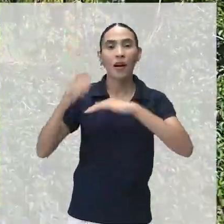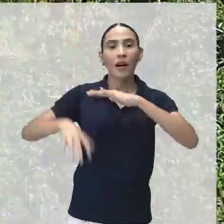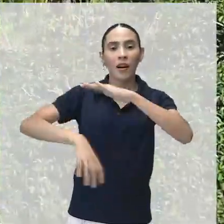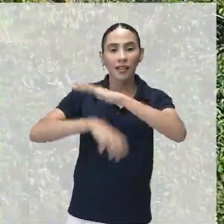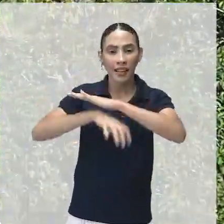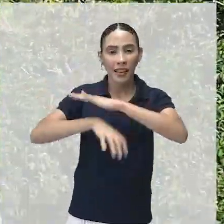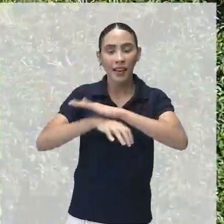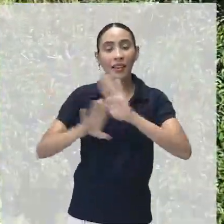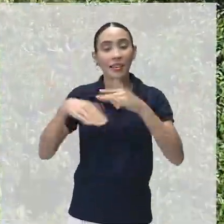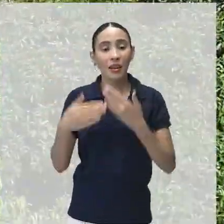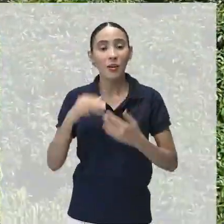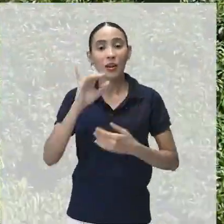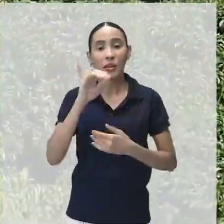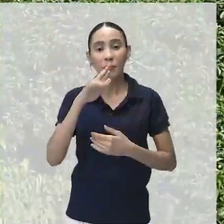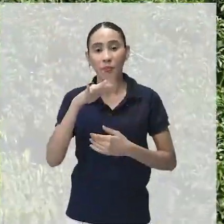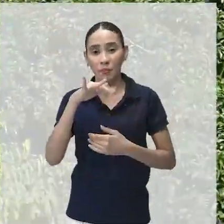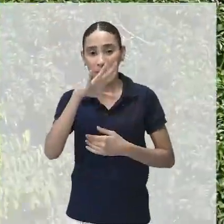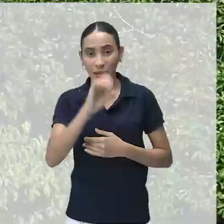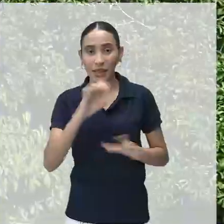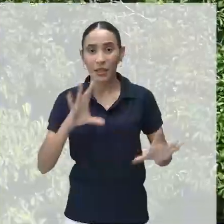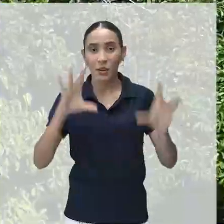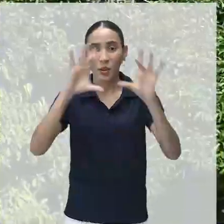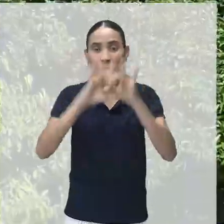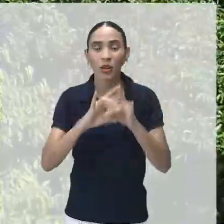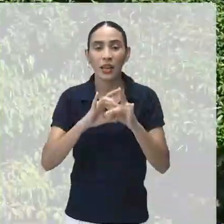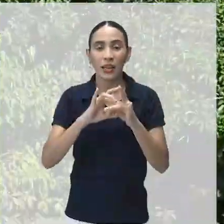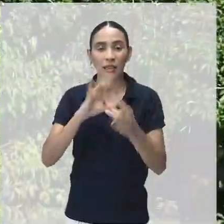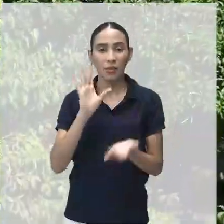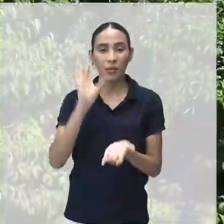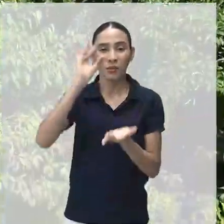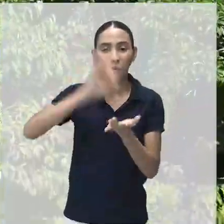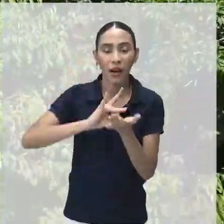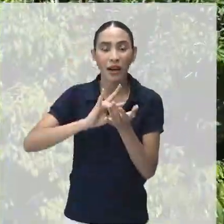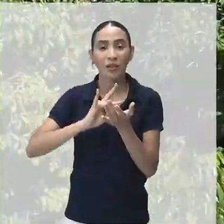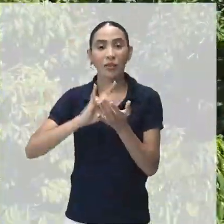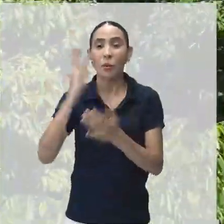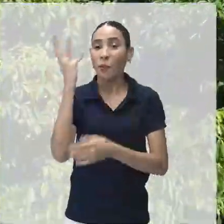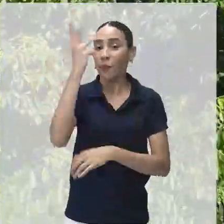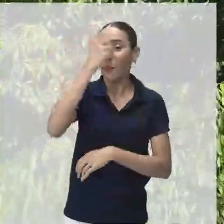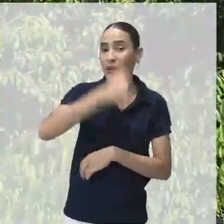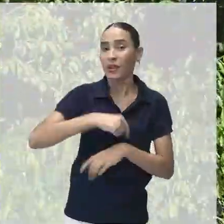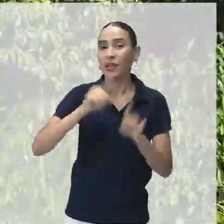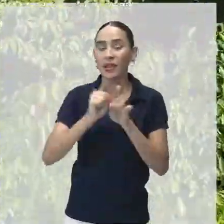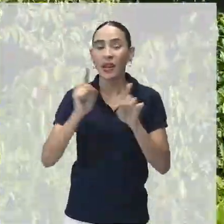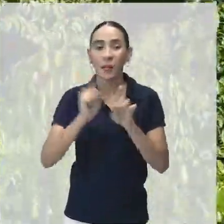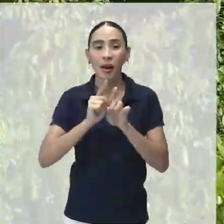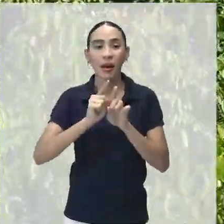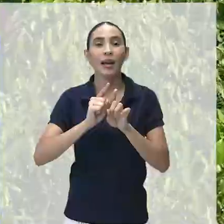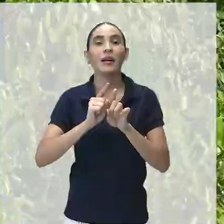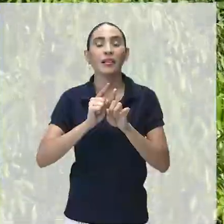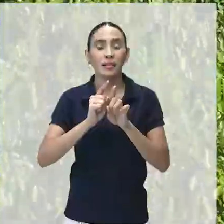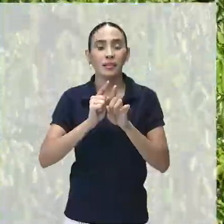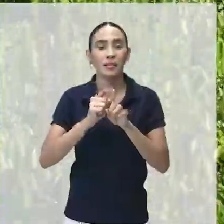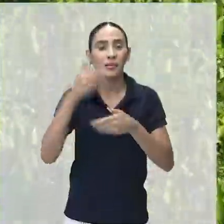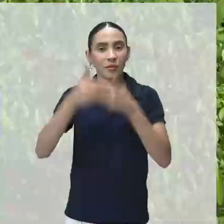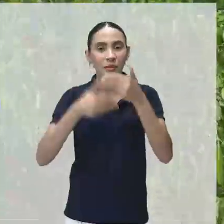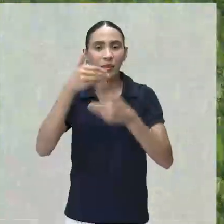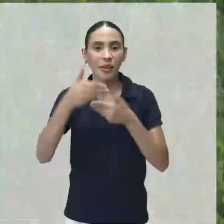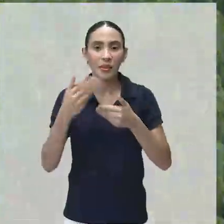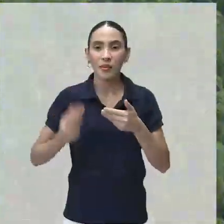a imanência nos conecta com a essência do presente, com a beleza e a sacralidade da vida